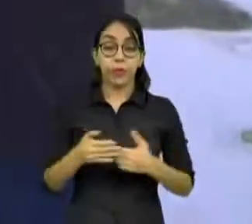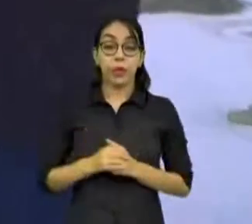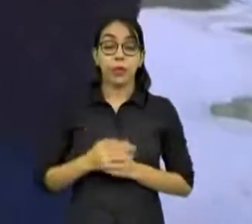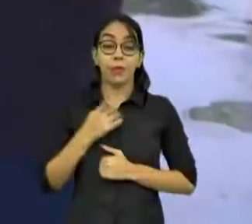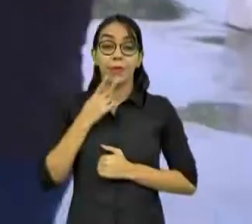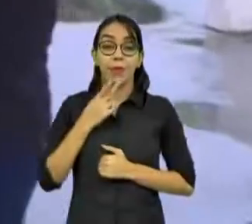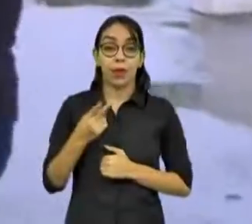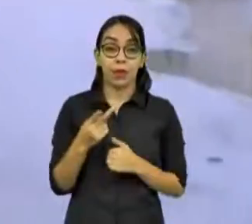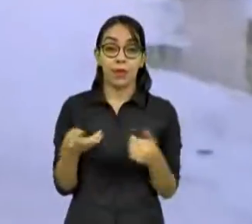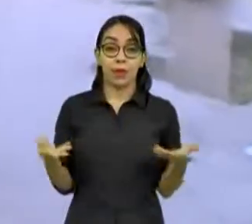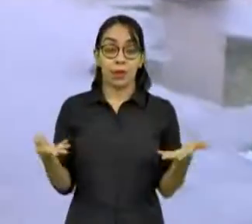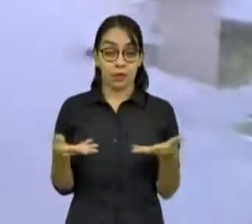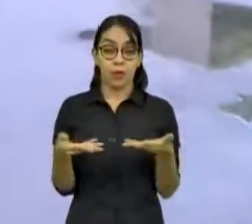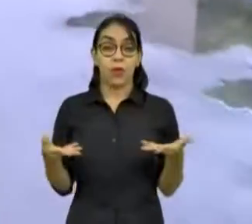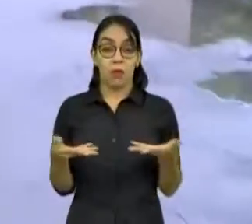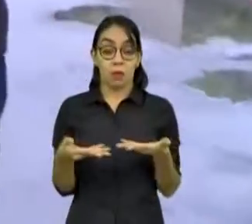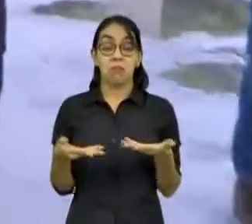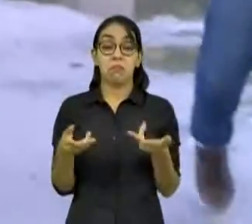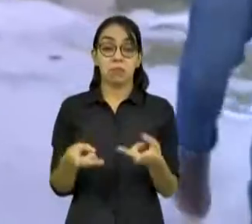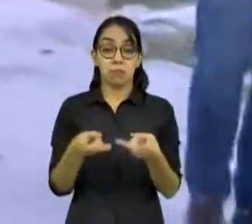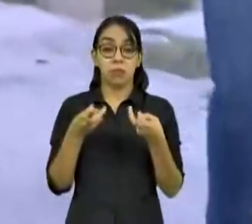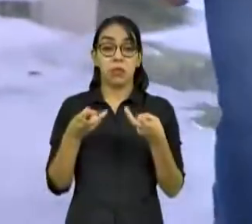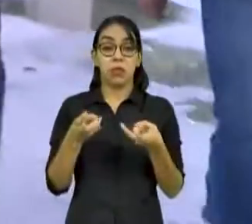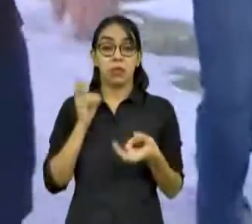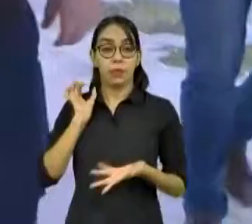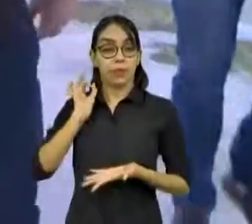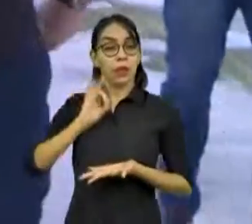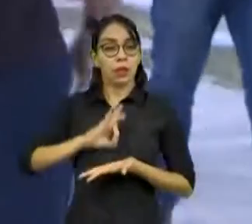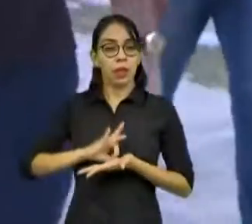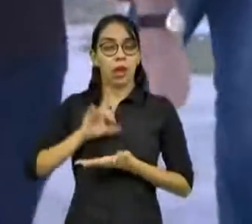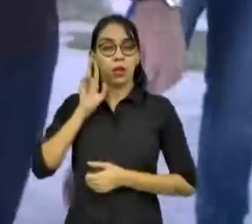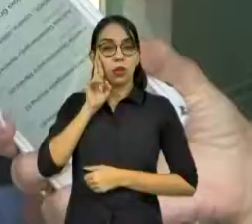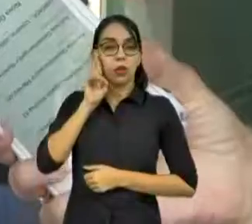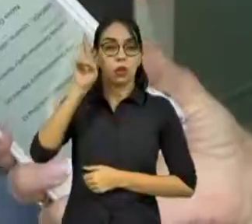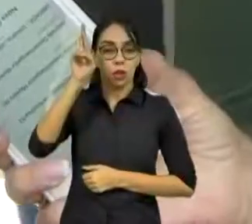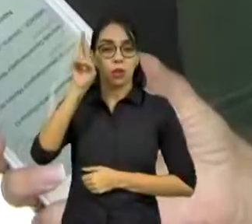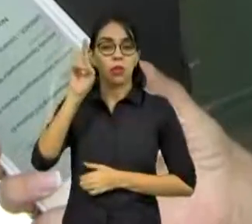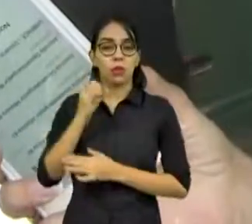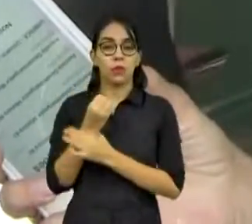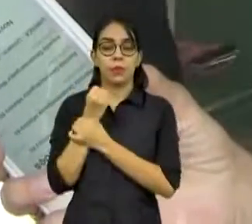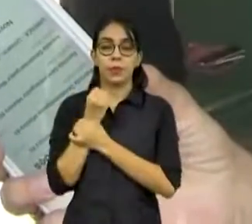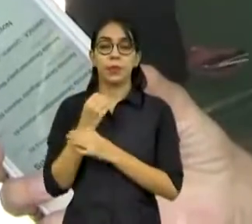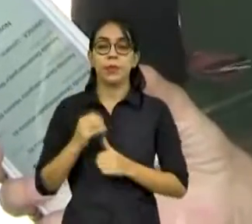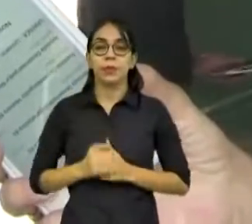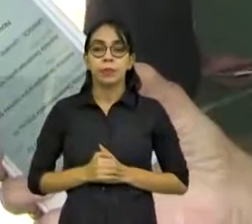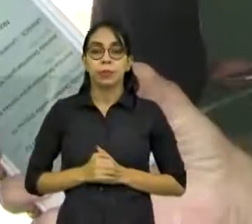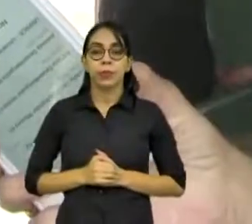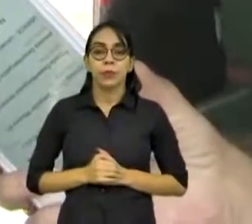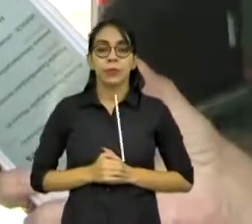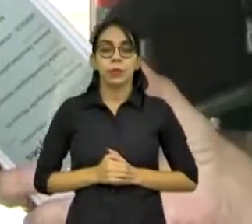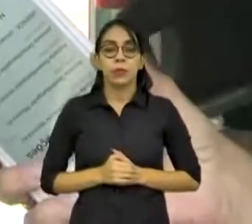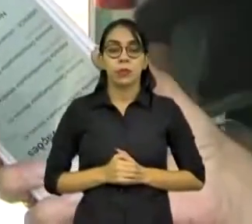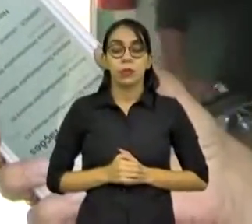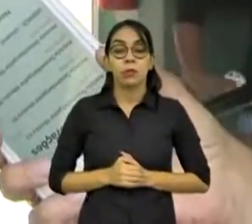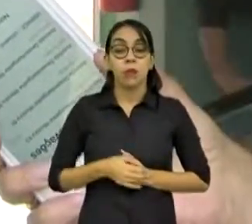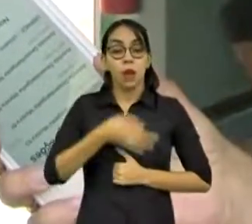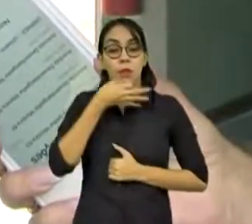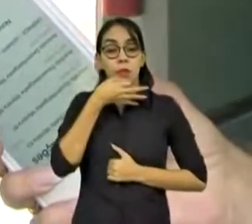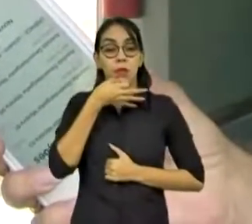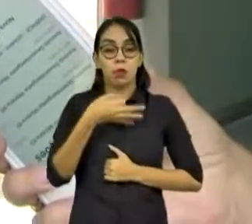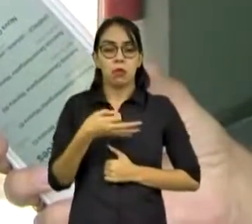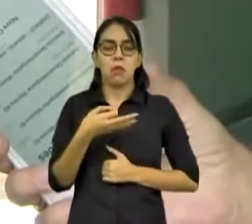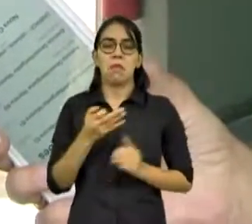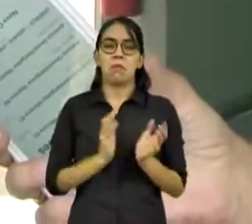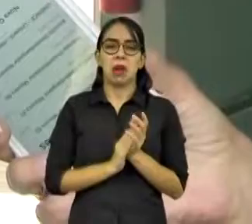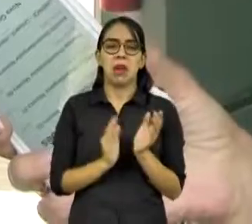ao clube, é evidente o compromisso da diretoria com os associados. É algo, eu acho, engrandecedor da entidade, e